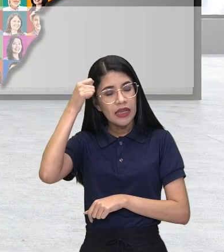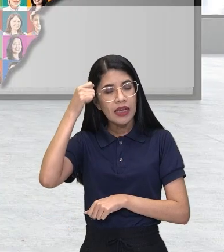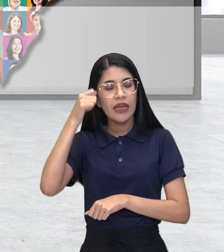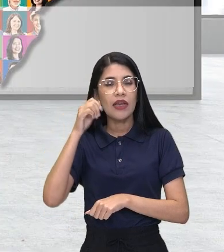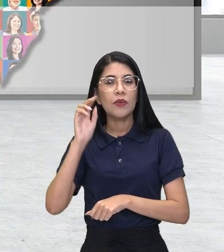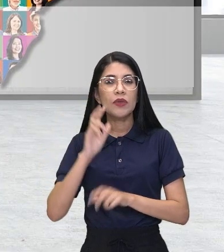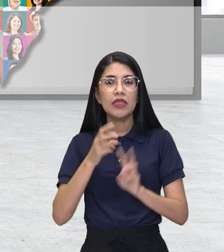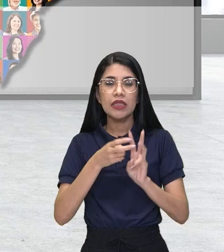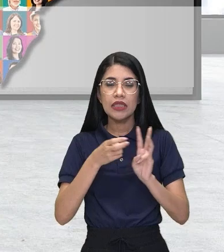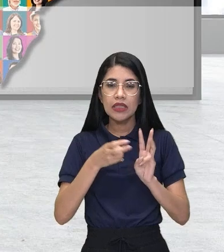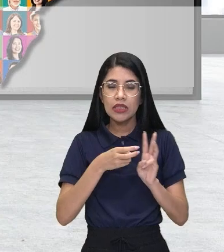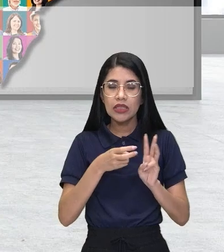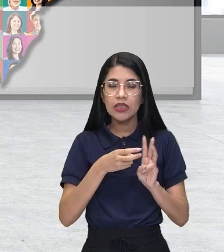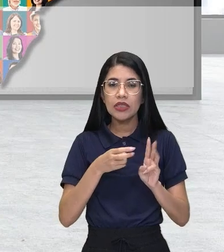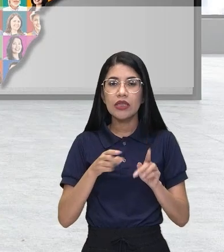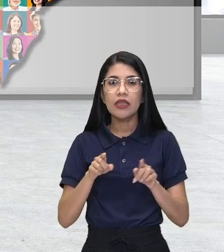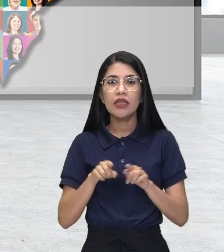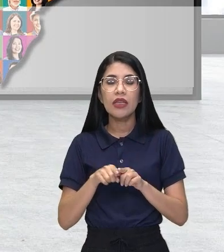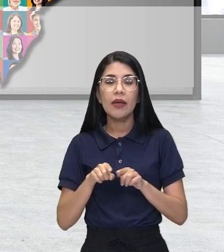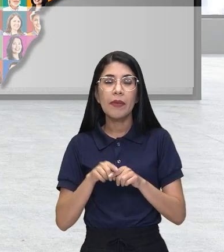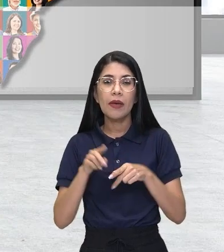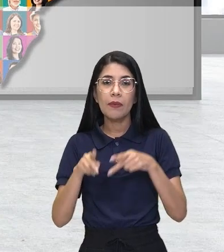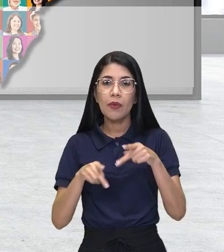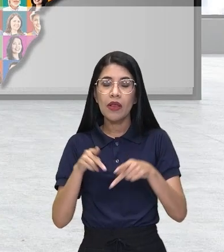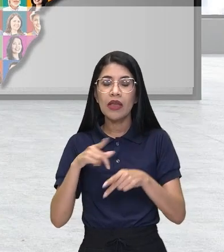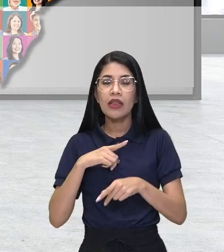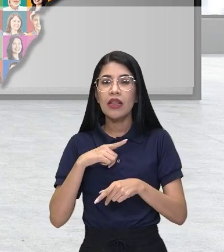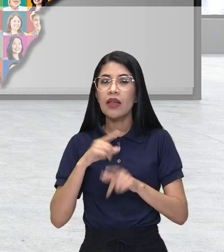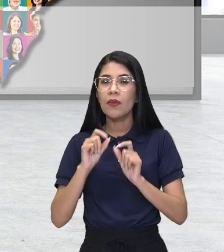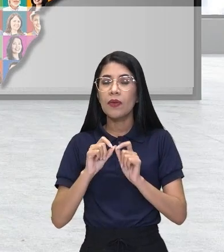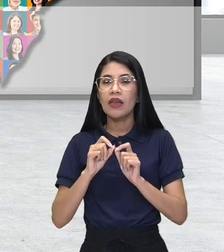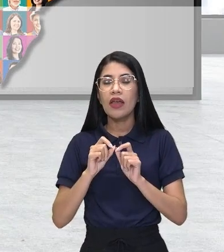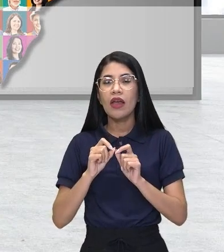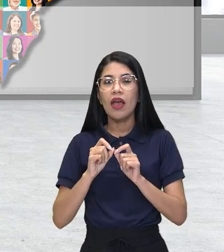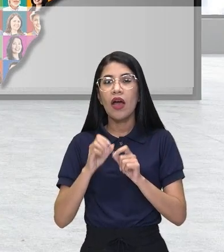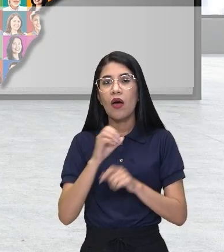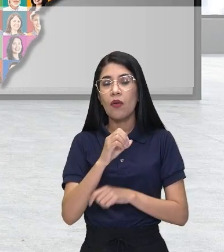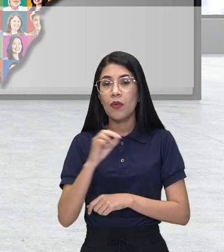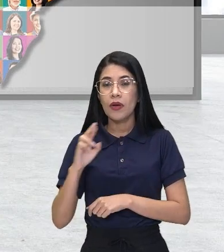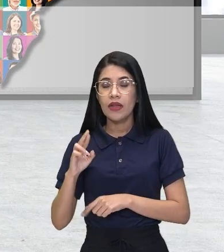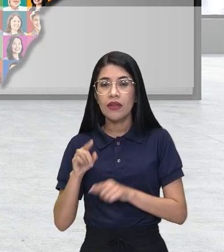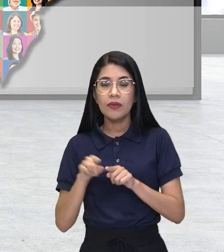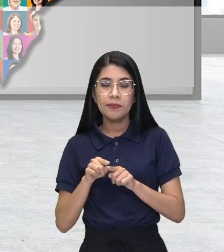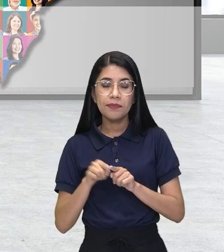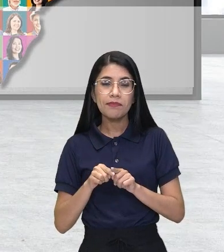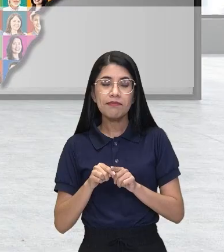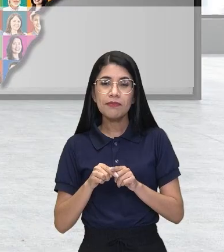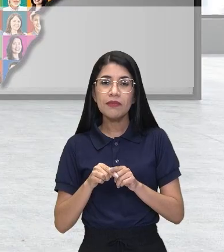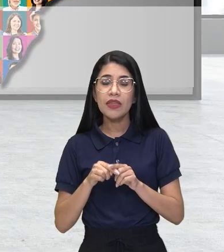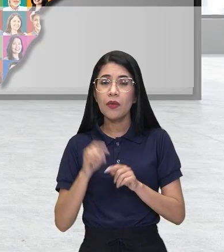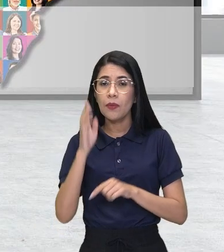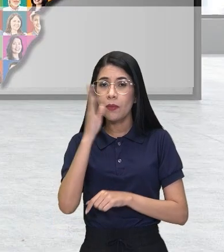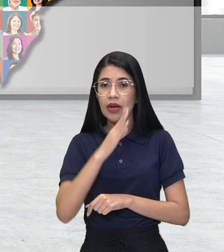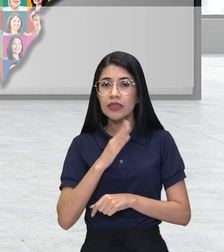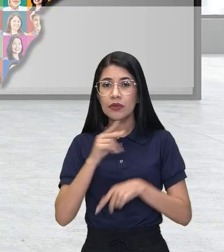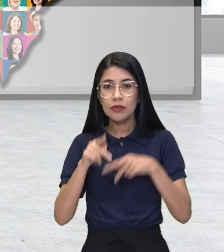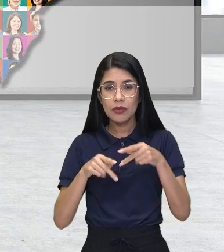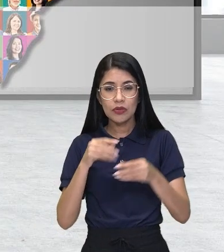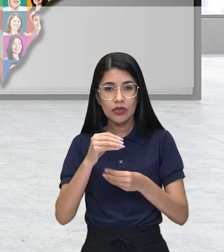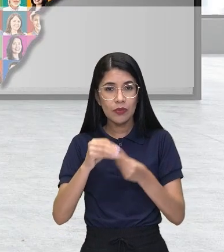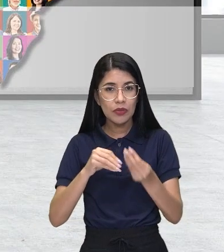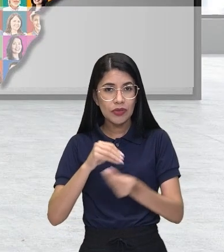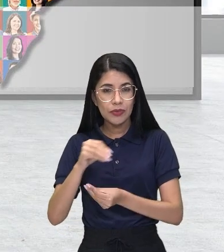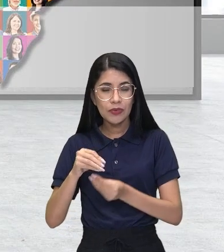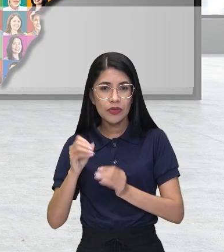indígena, temos ali, né, a população com referências orientais, e o Brasil tem essa característica de ter essa mistura muito grande ao longo dos